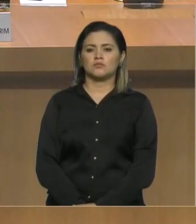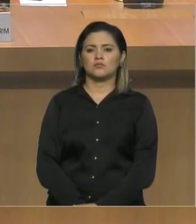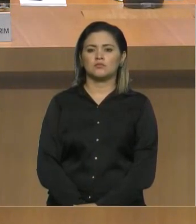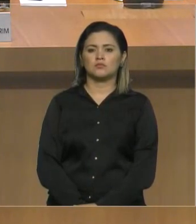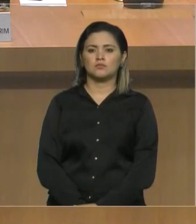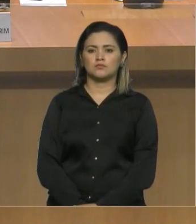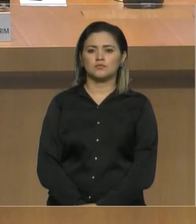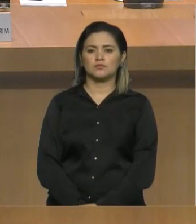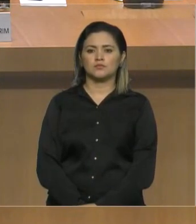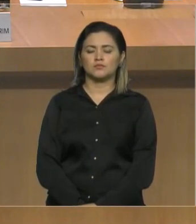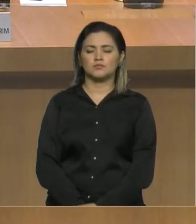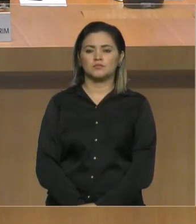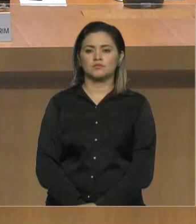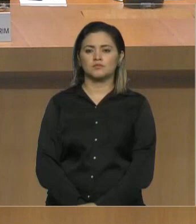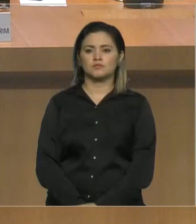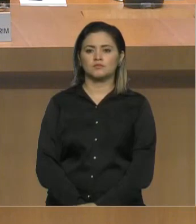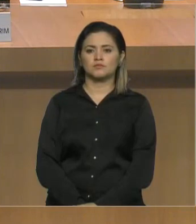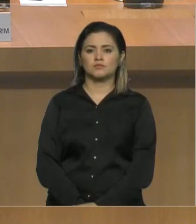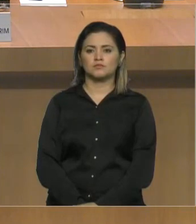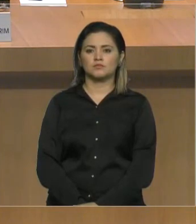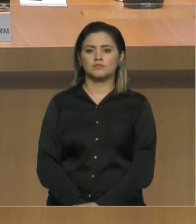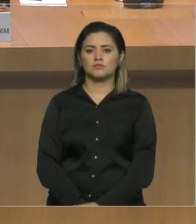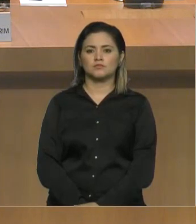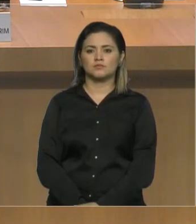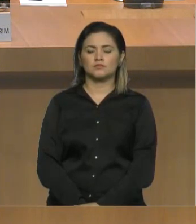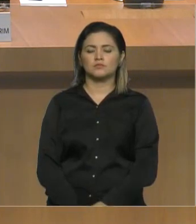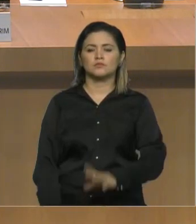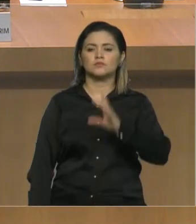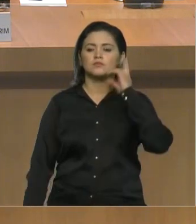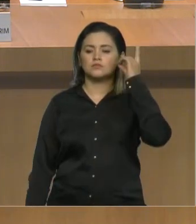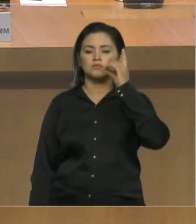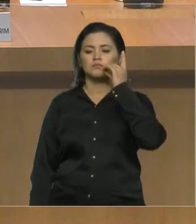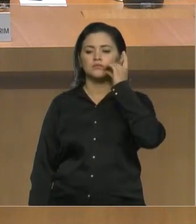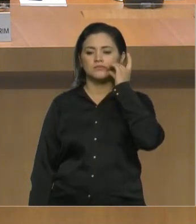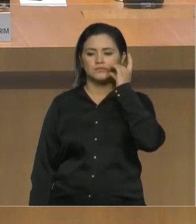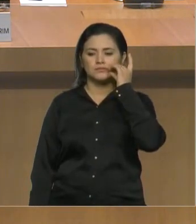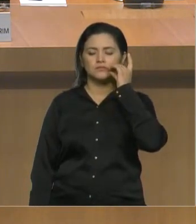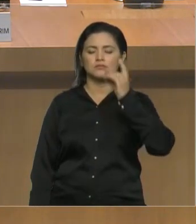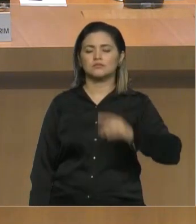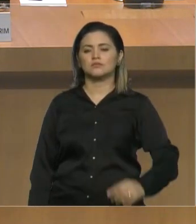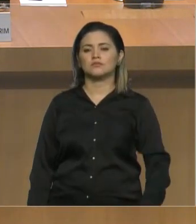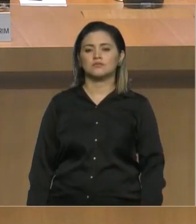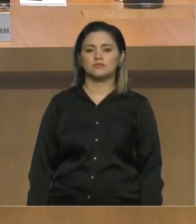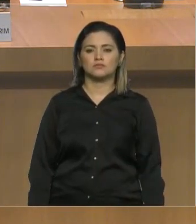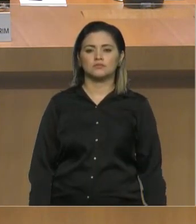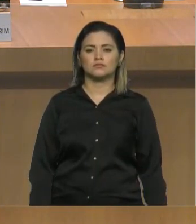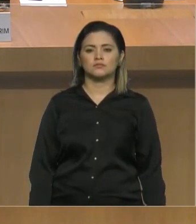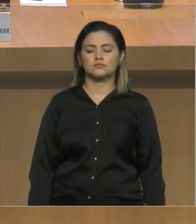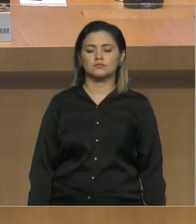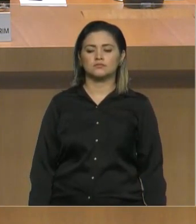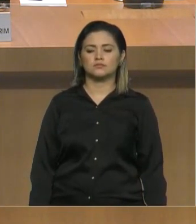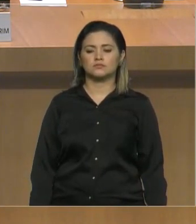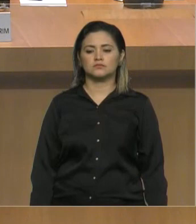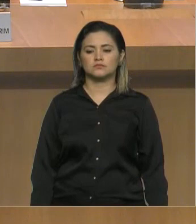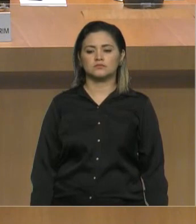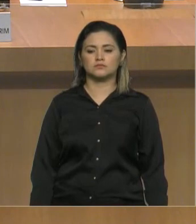Deputado. Deputada Daniela Tema. Obrigada. Gostaria de me inscrever também, presidente. Deputada